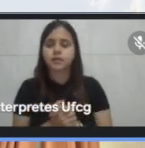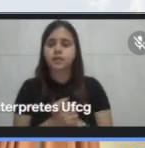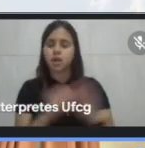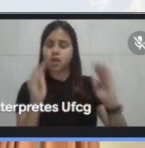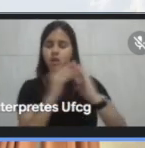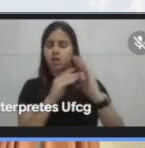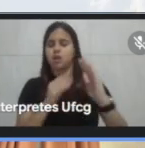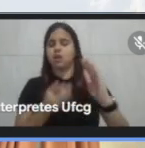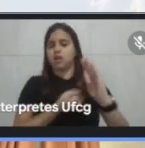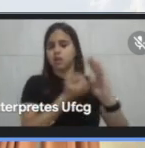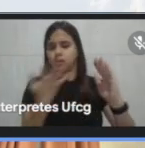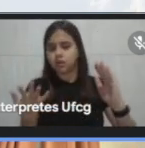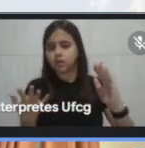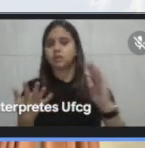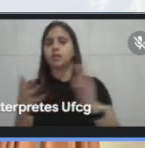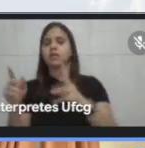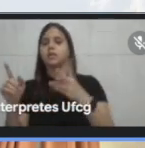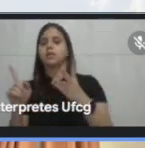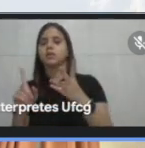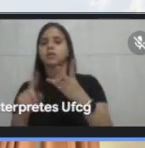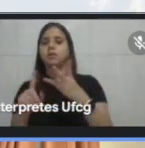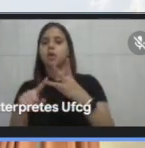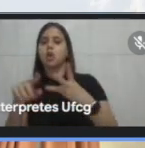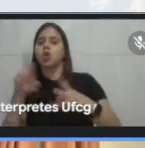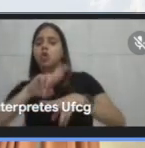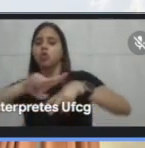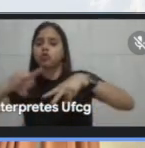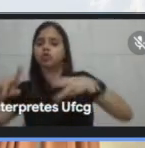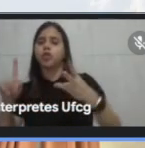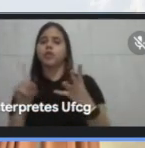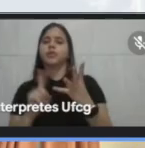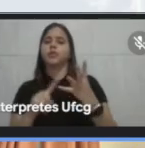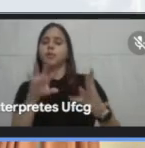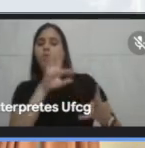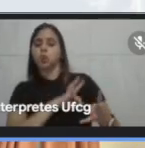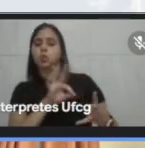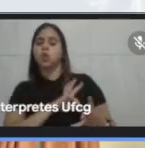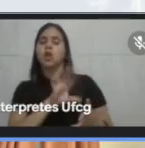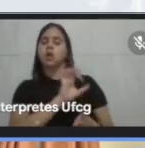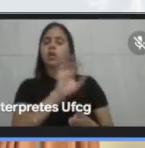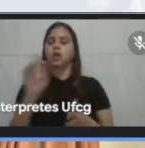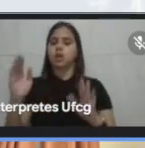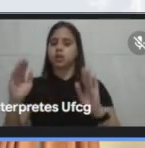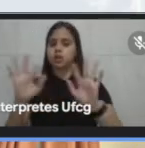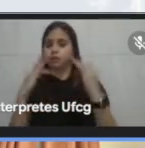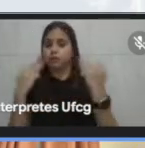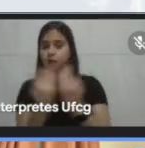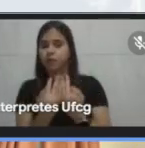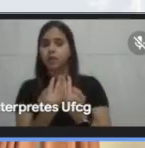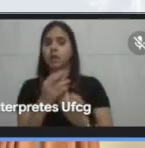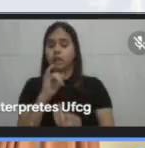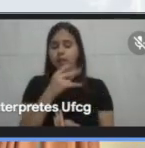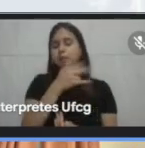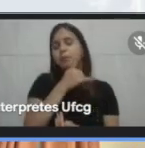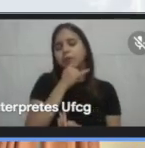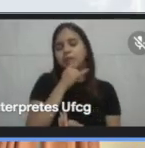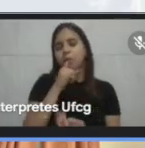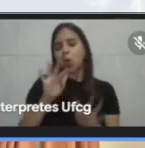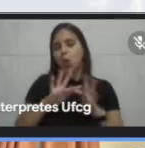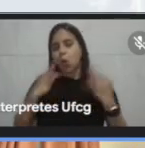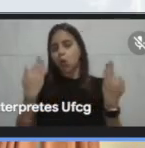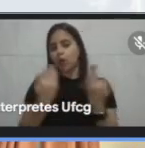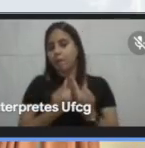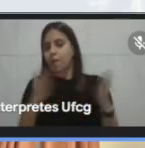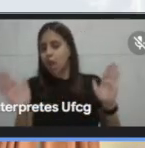aqui. Então, por exemplo, se a gente pega aqui o rendimento das famílias, quanto mais pobre for a família, menor